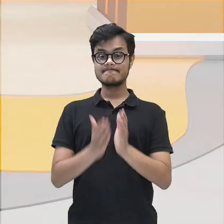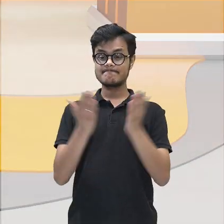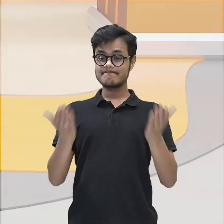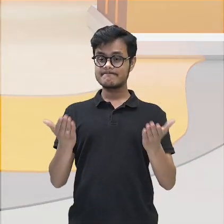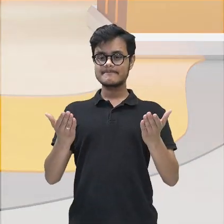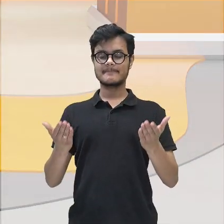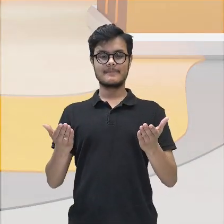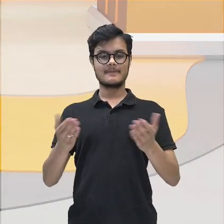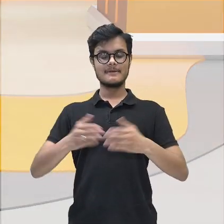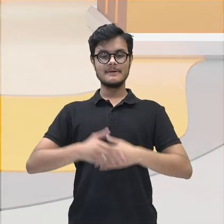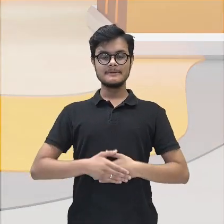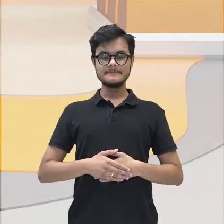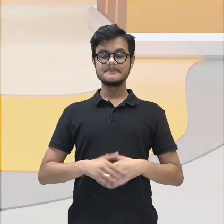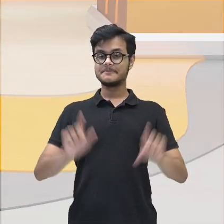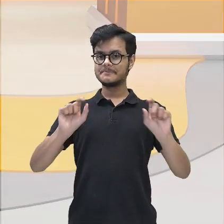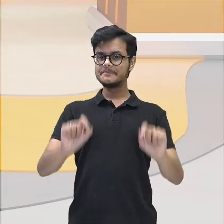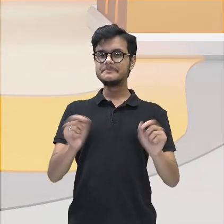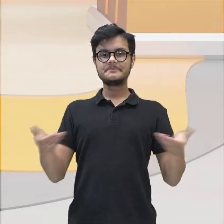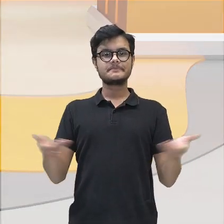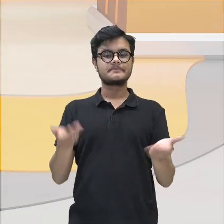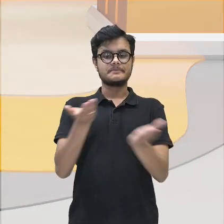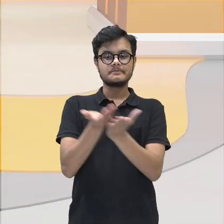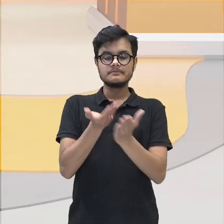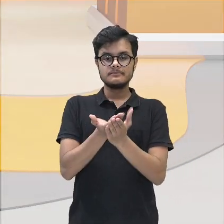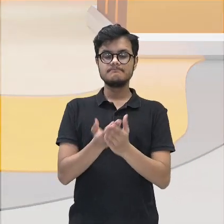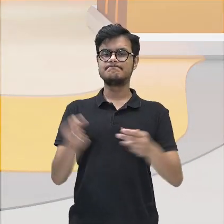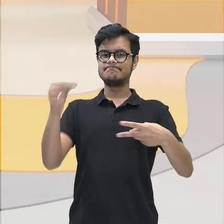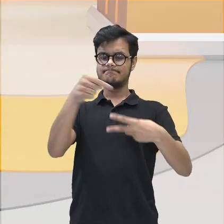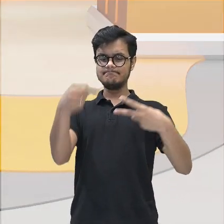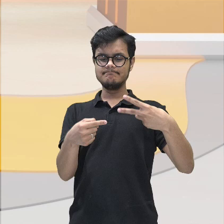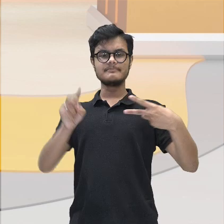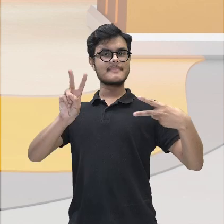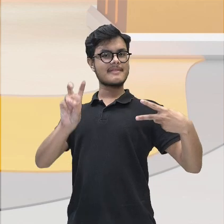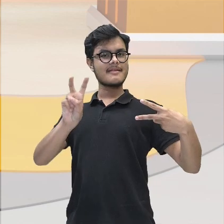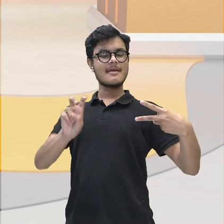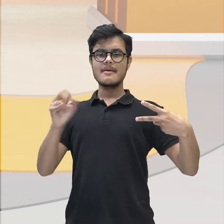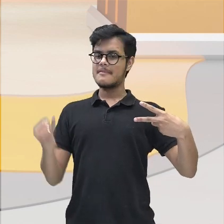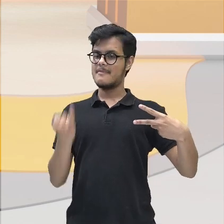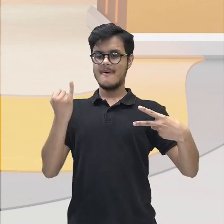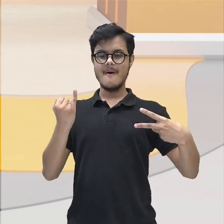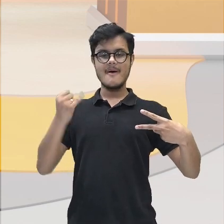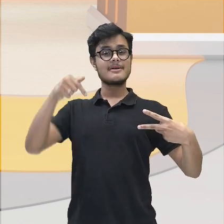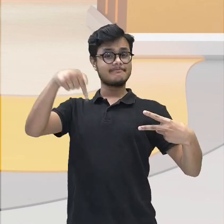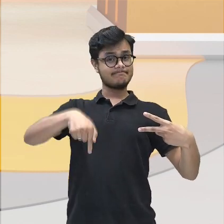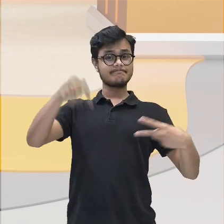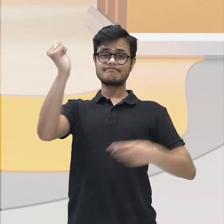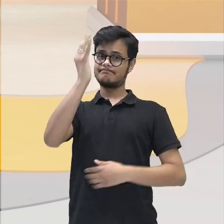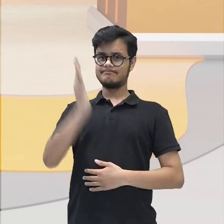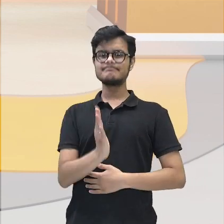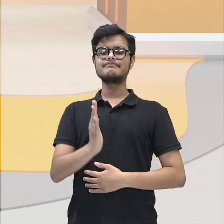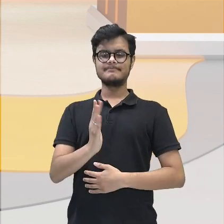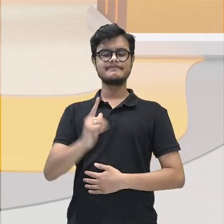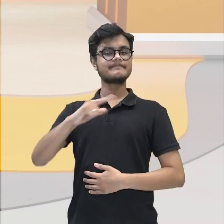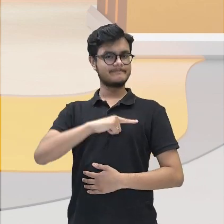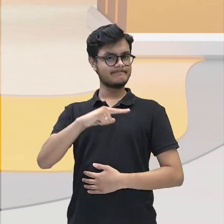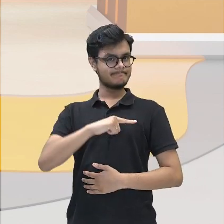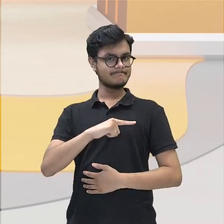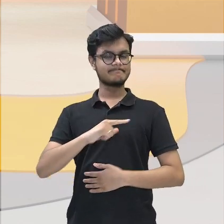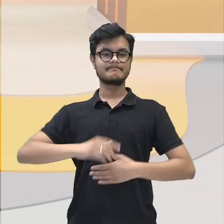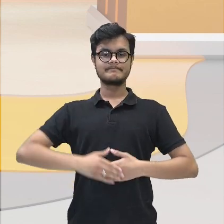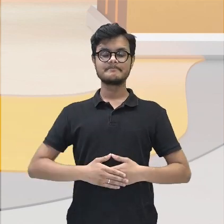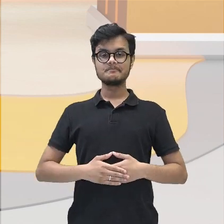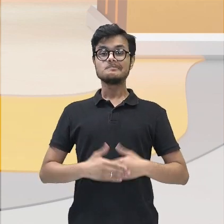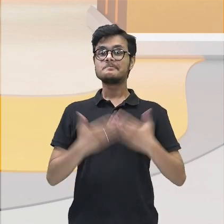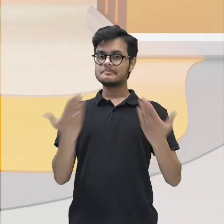Então, gente, nessa aula nós iremos falar de dois aspectos importantes do território brasileiro, dois aspectos físicos, que